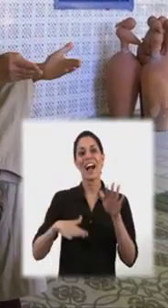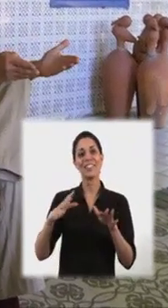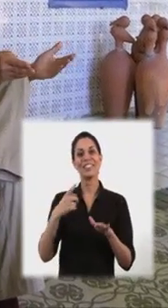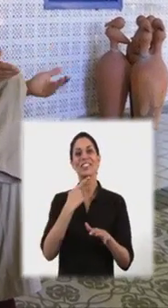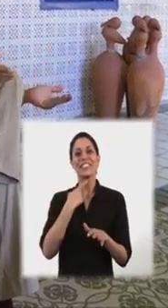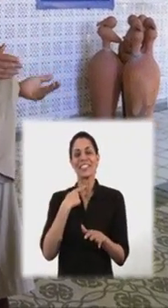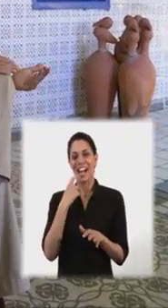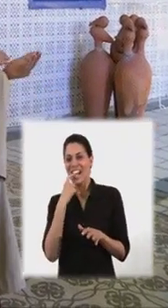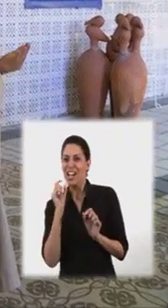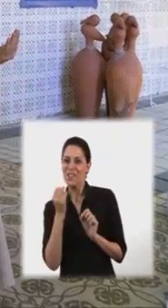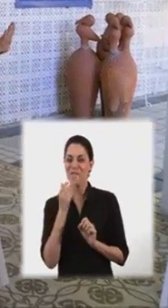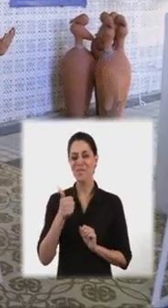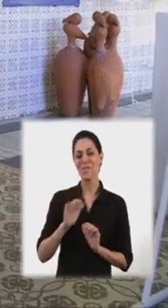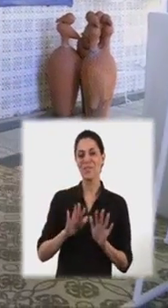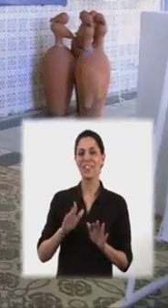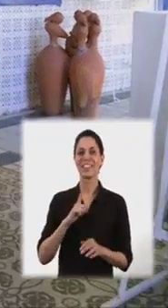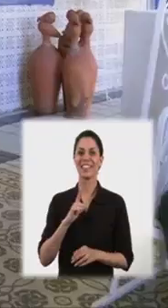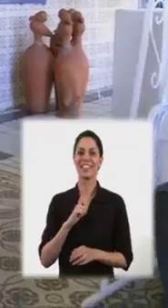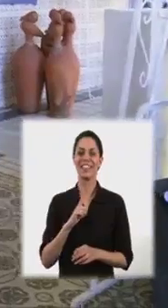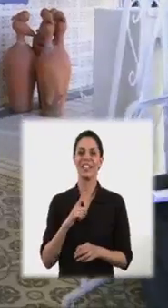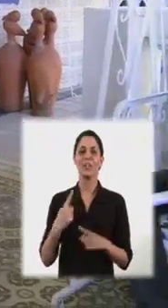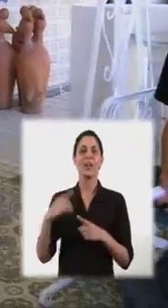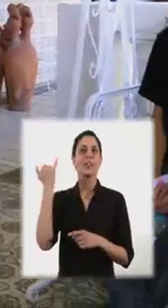ter feito. Dá uma interação boa. Entre tantos outros